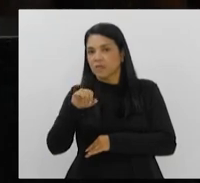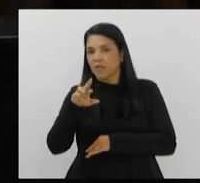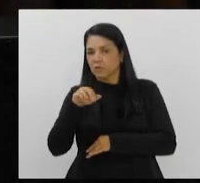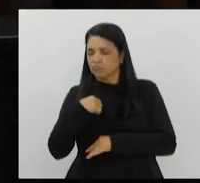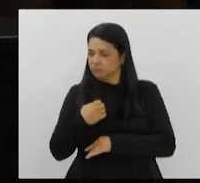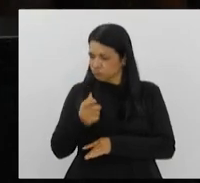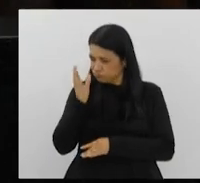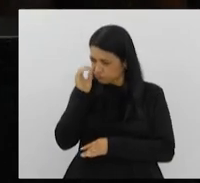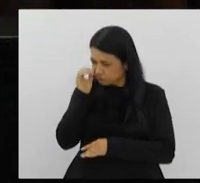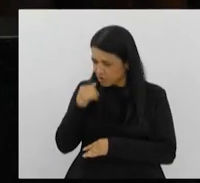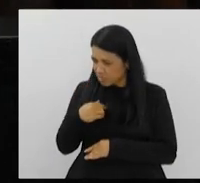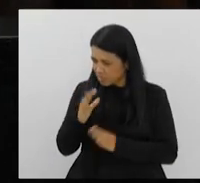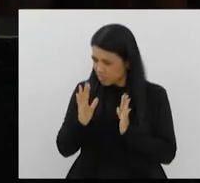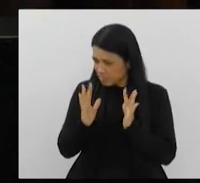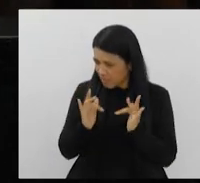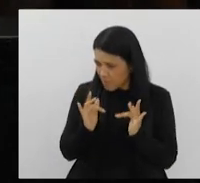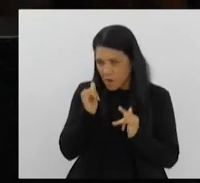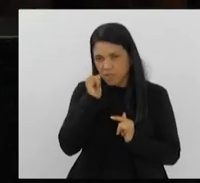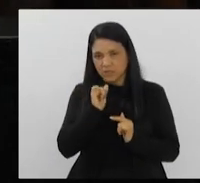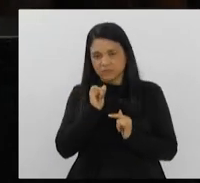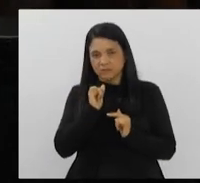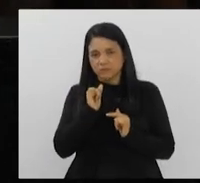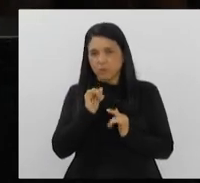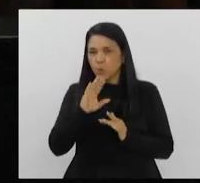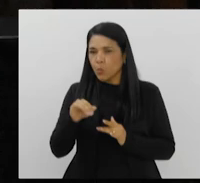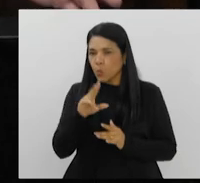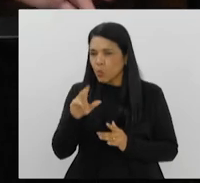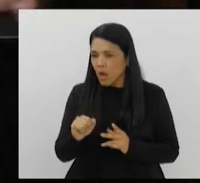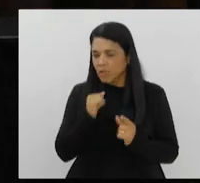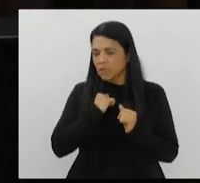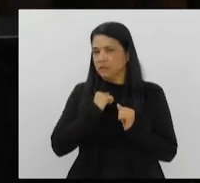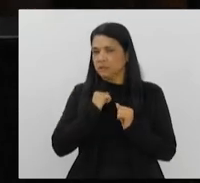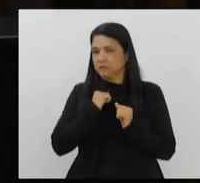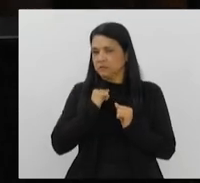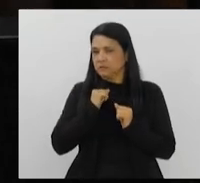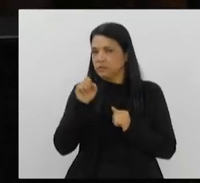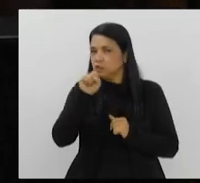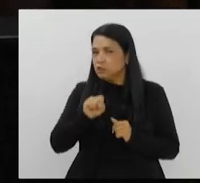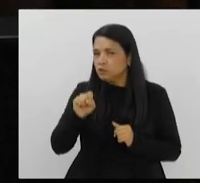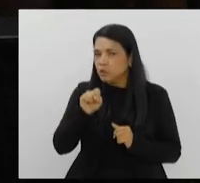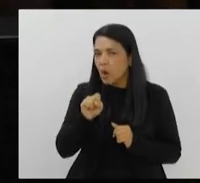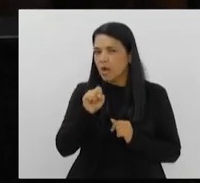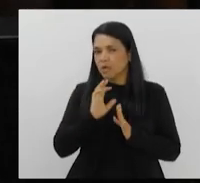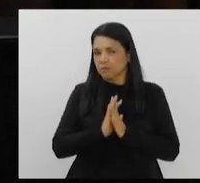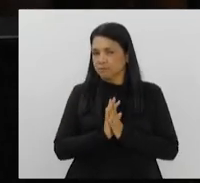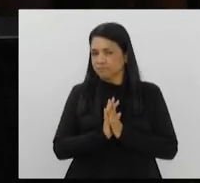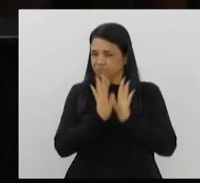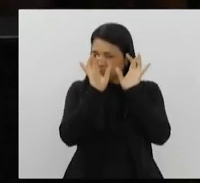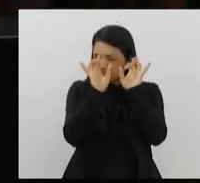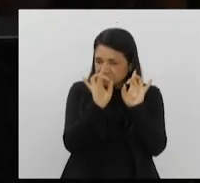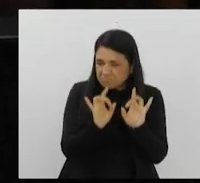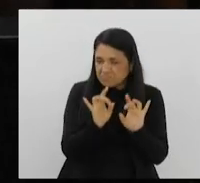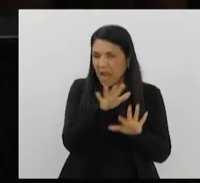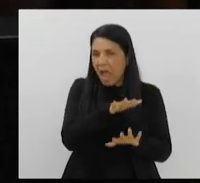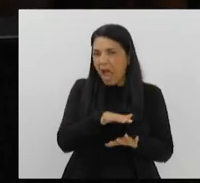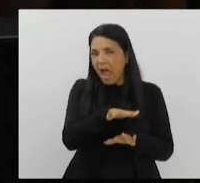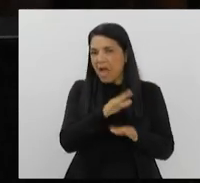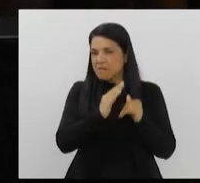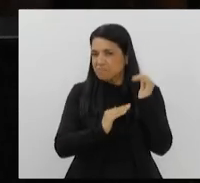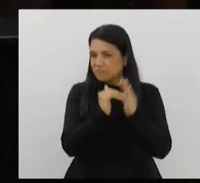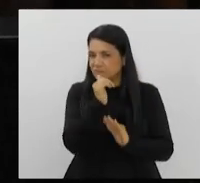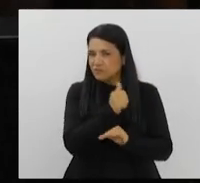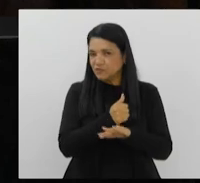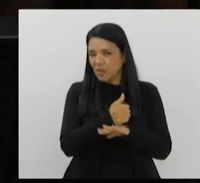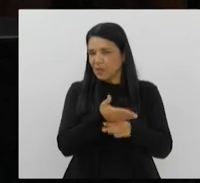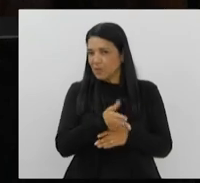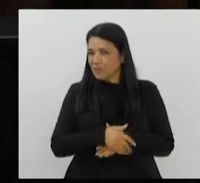namorada, a sua cunhada e a sua sogra três especialistas em alguma área. Né?